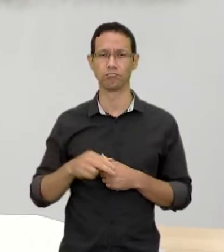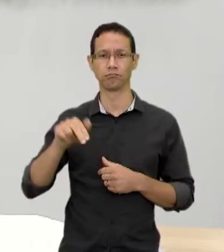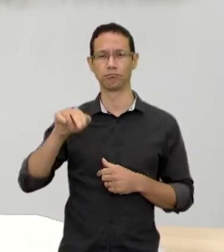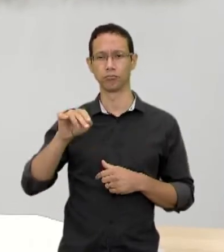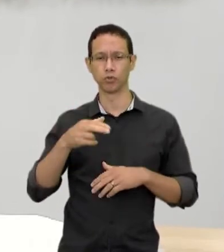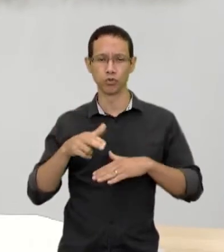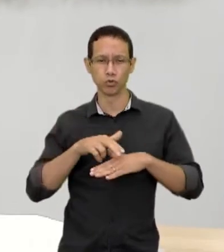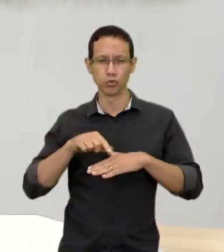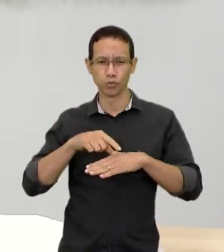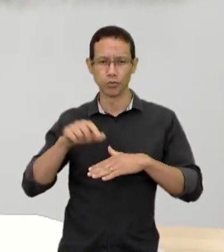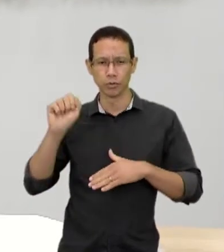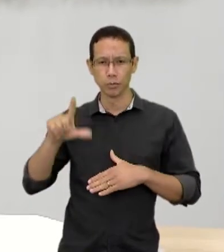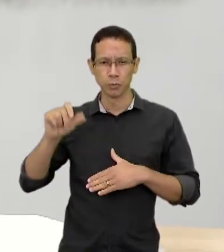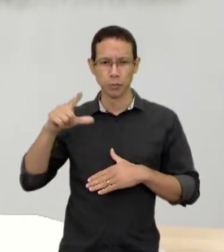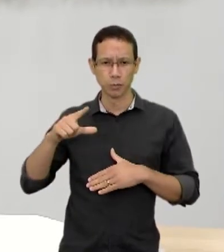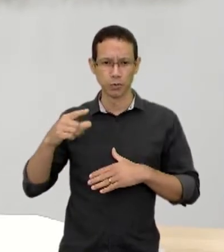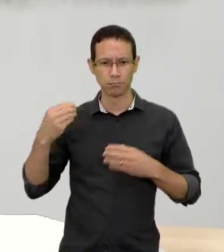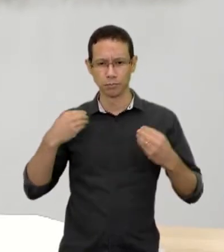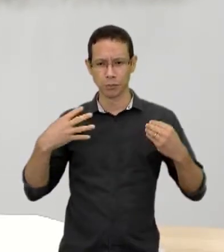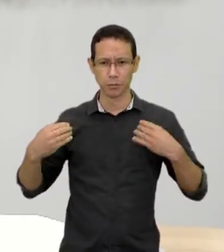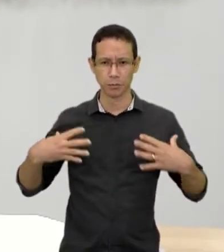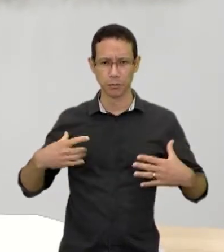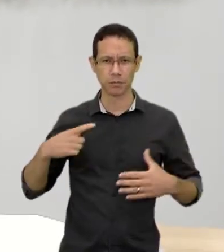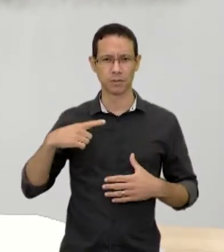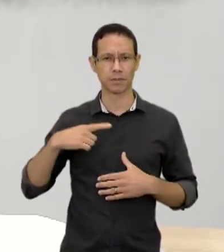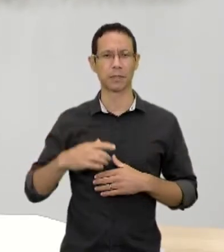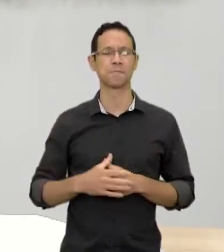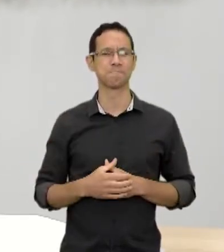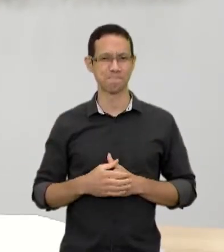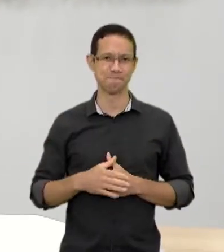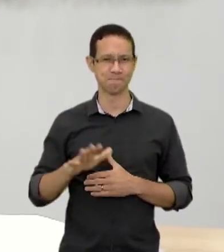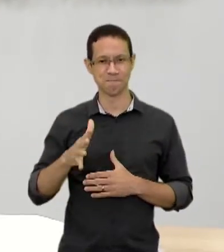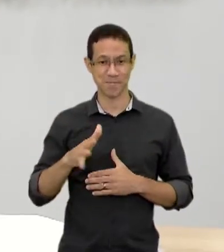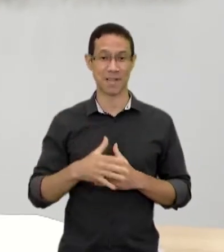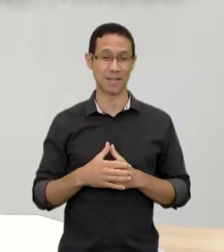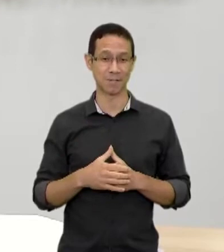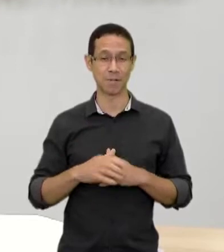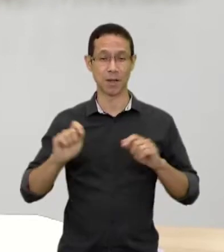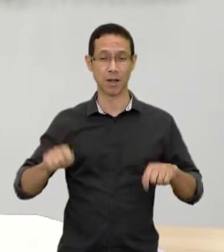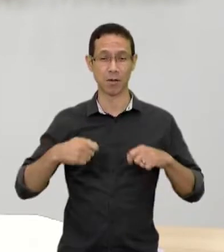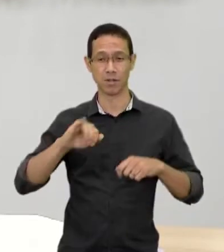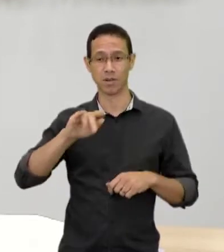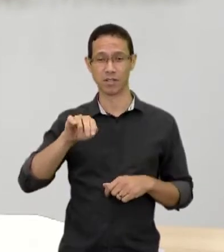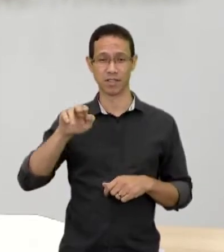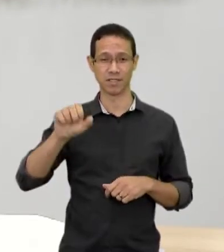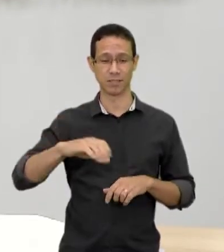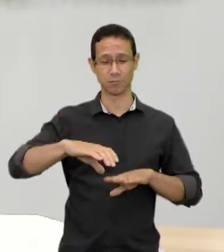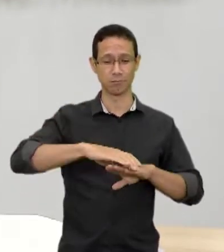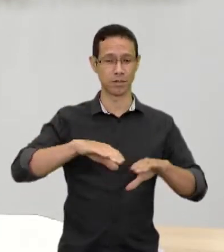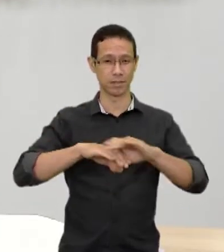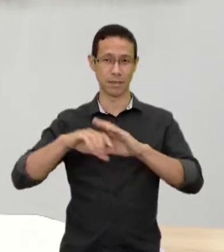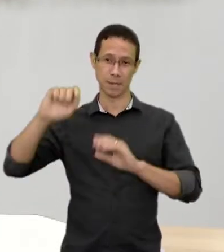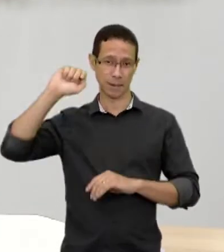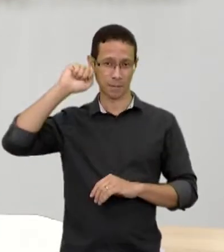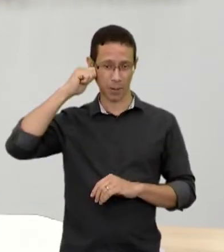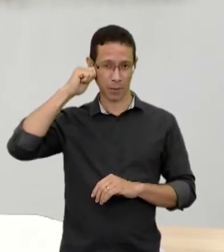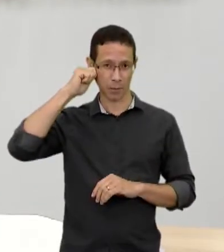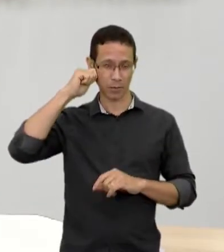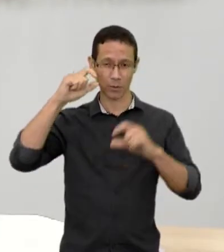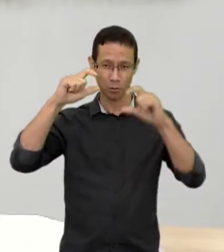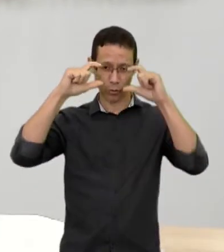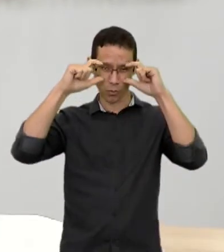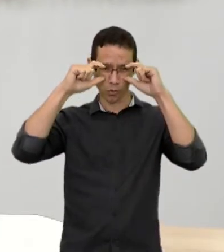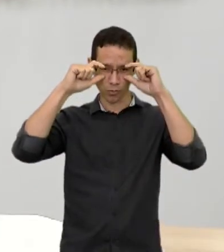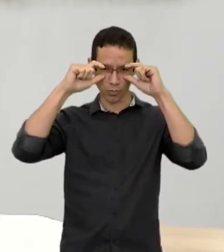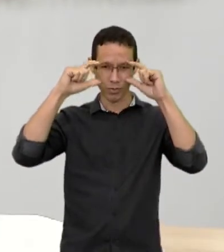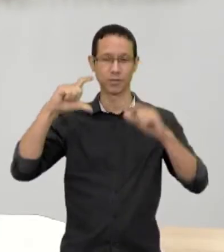nude, azul, meio goiaba, alguma coisa assim. Calça jeans e sandália preta. E uso